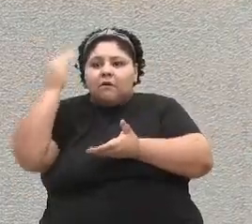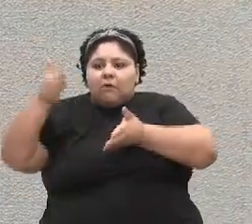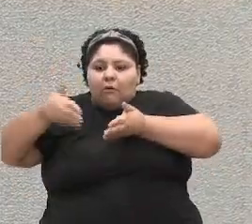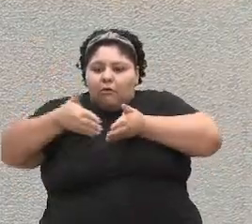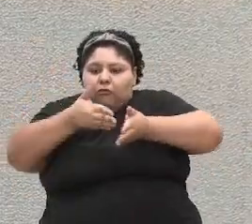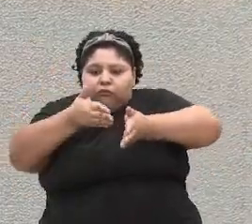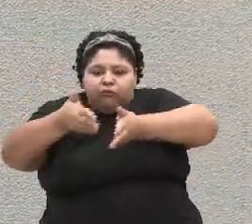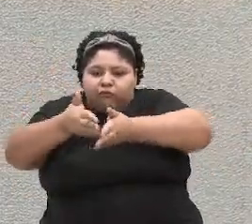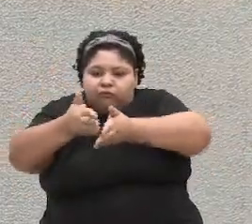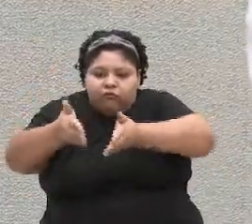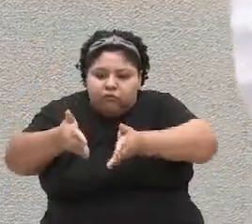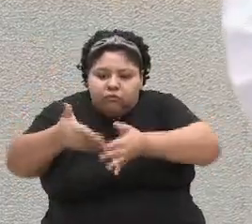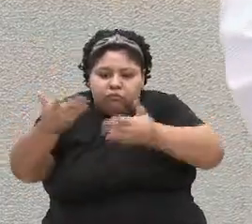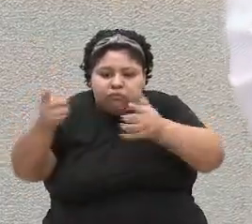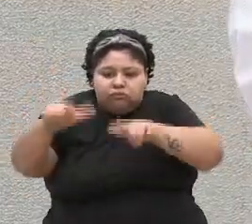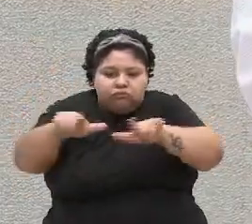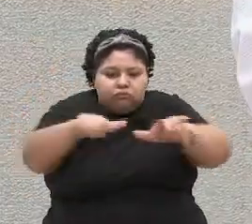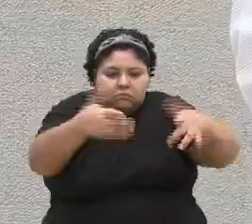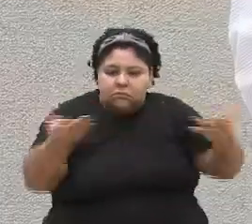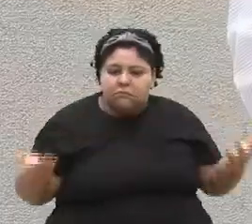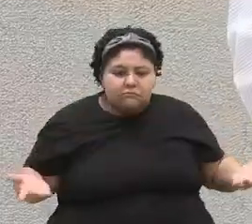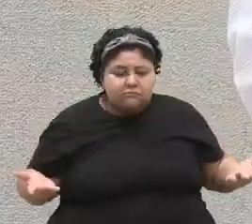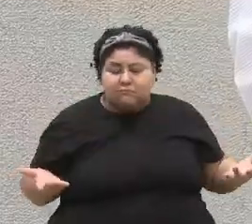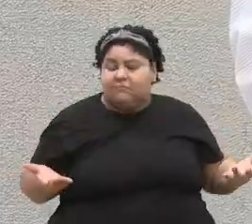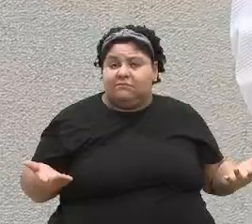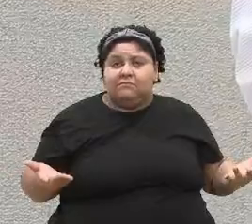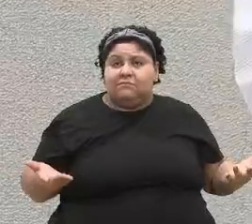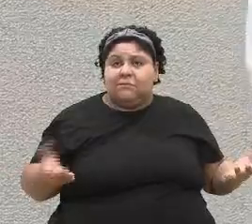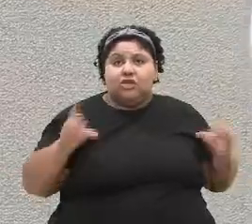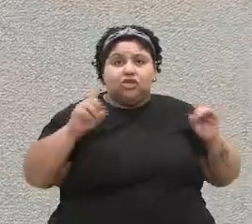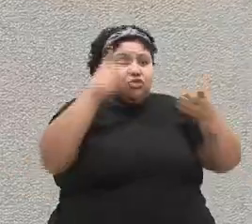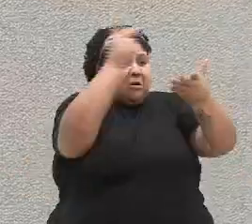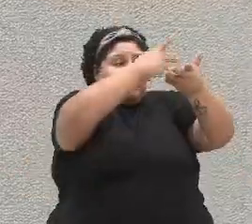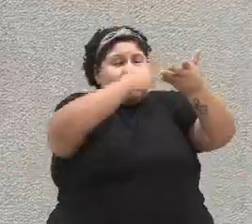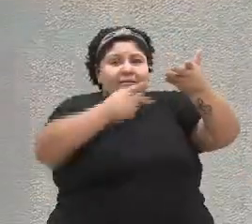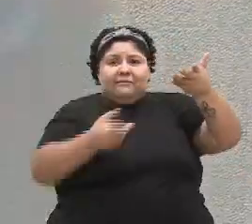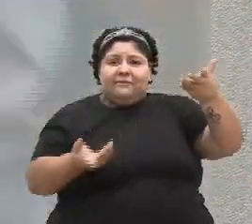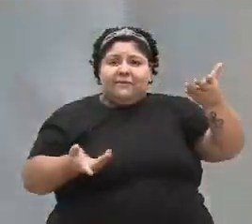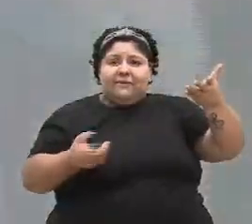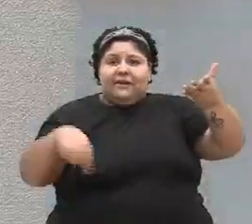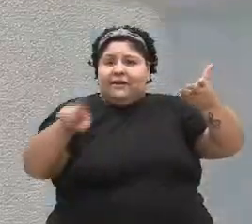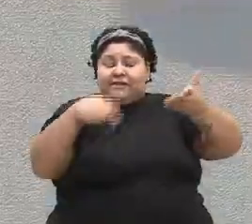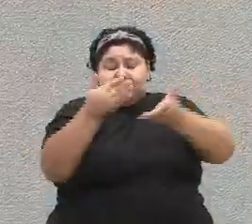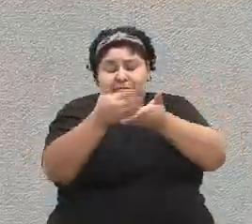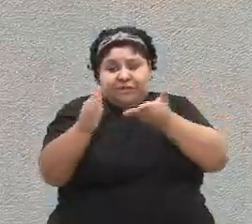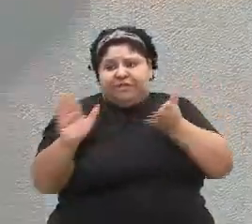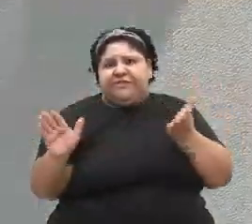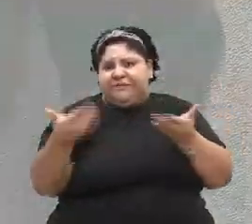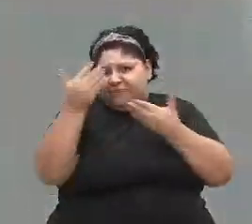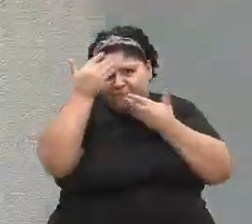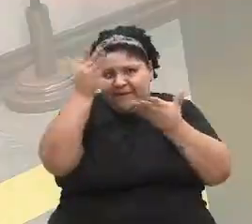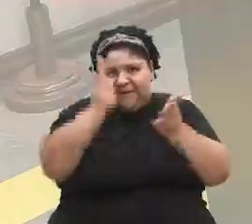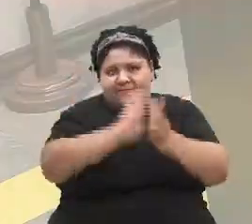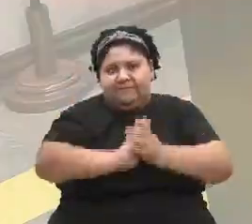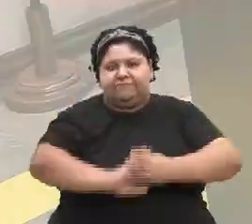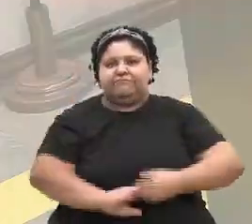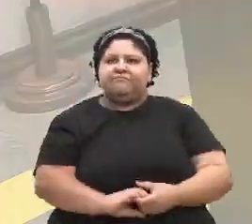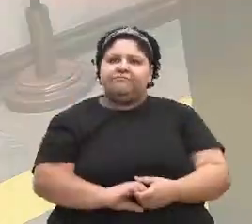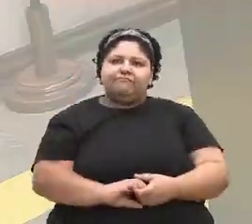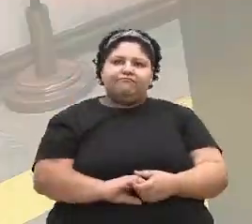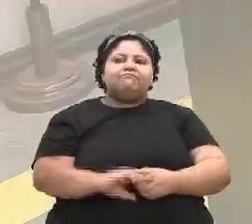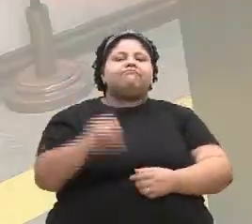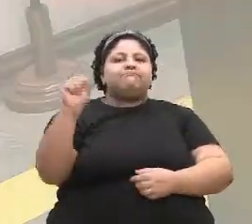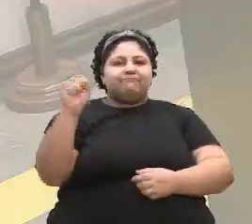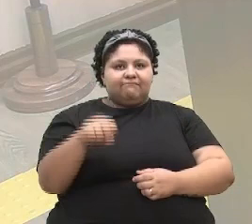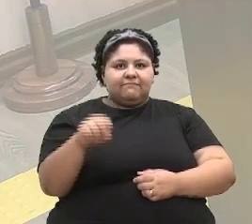Deus. É tudo esboço. Então a gente fica perdido nessa situação. Obrigado, vereador. Exatamente,